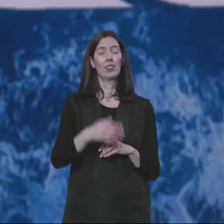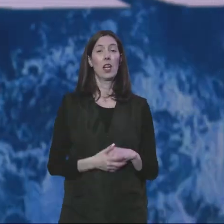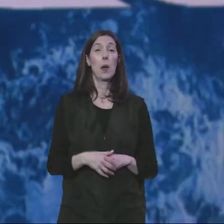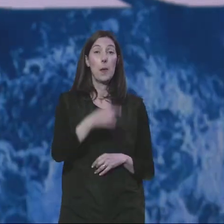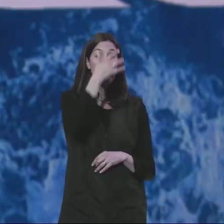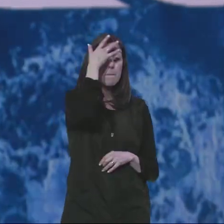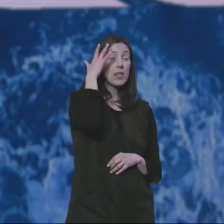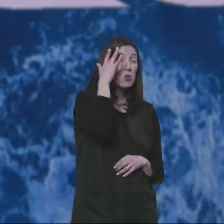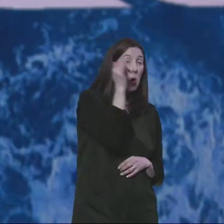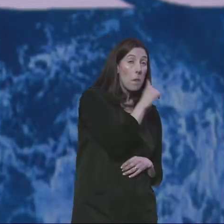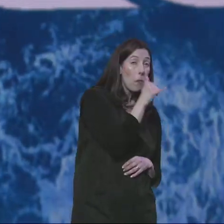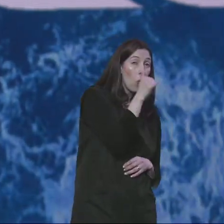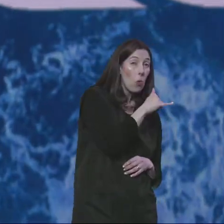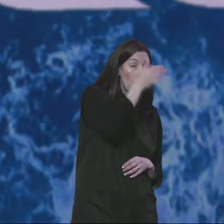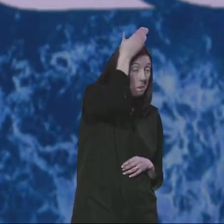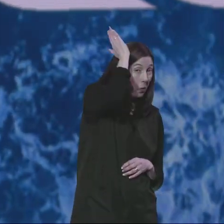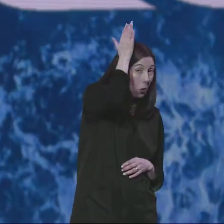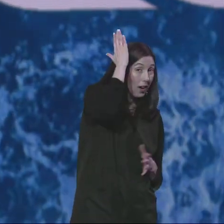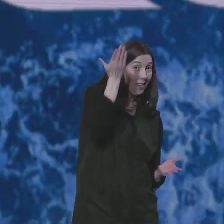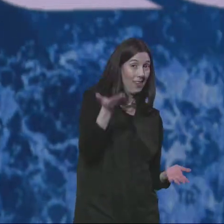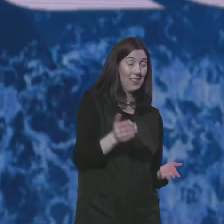tolo é um jeito bonito de dizer, o burro,